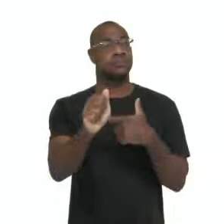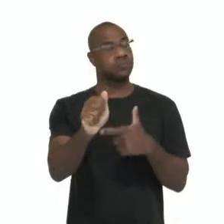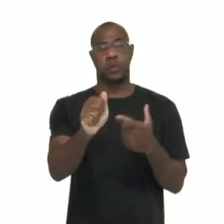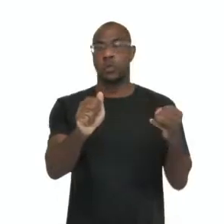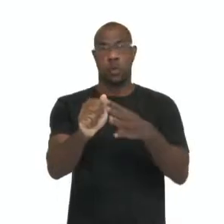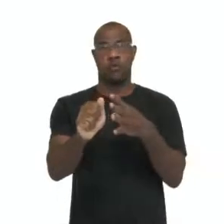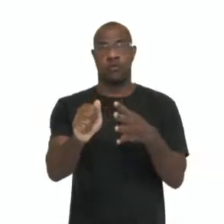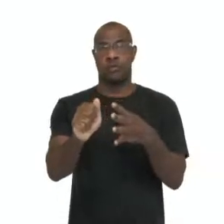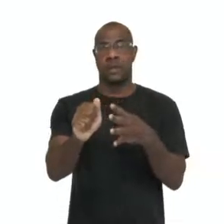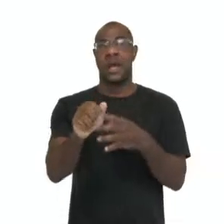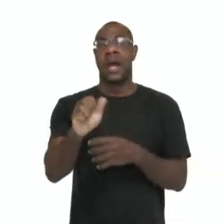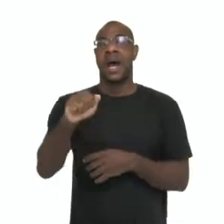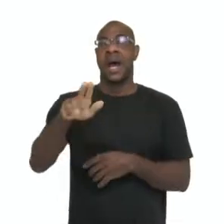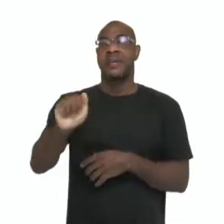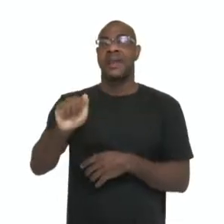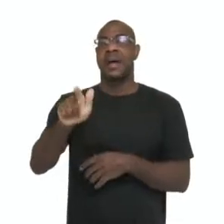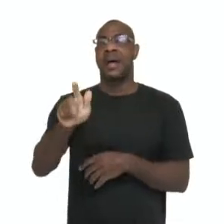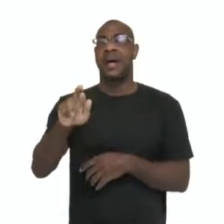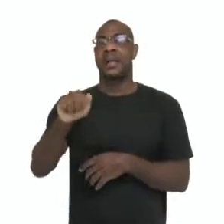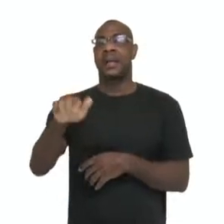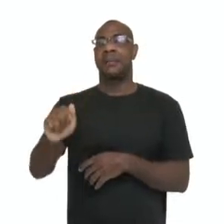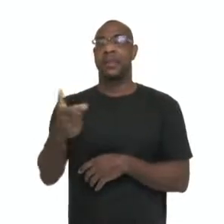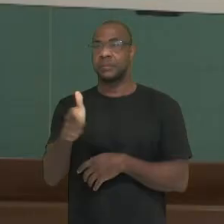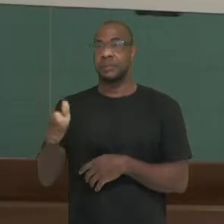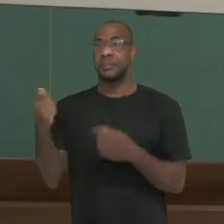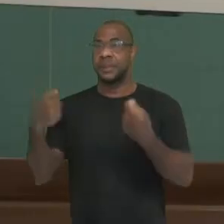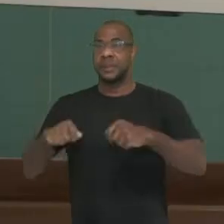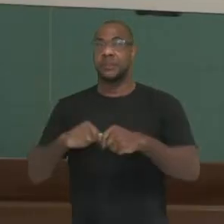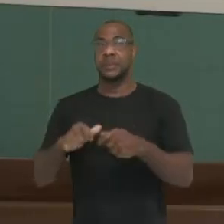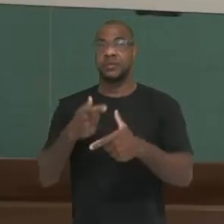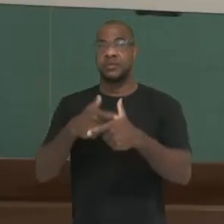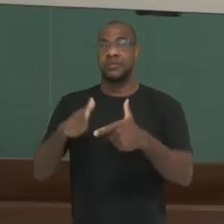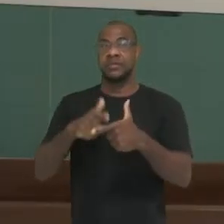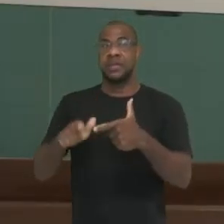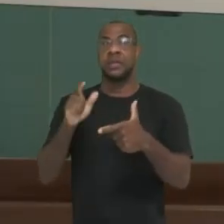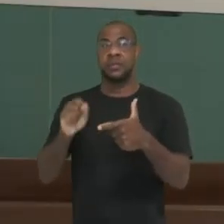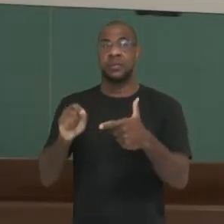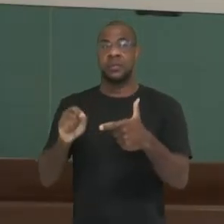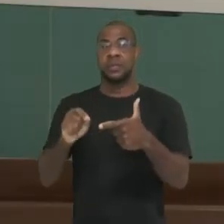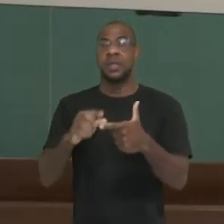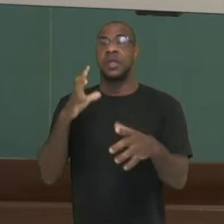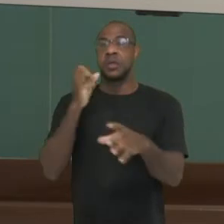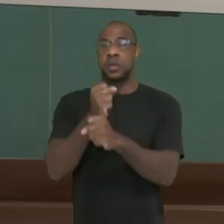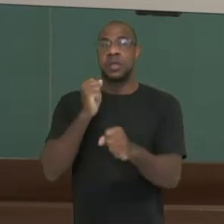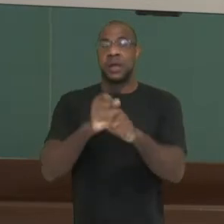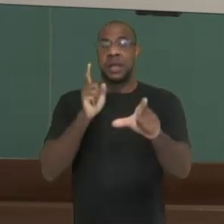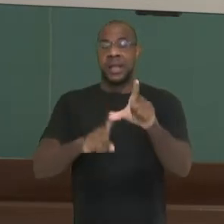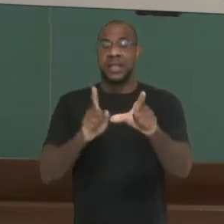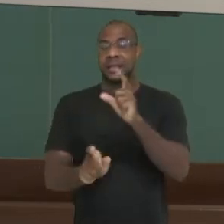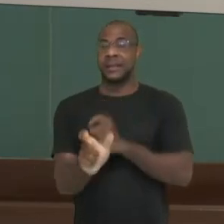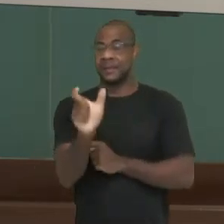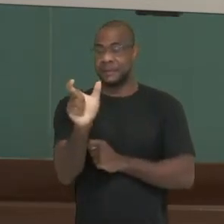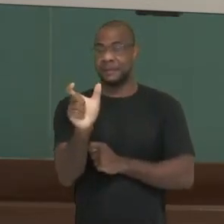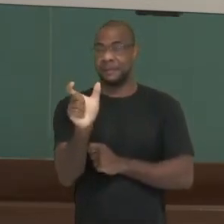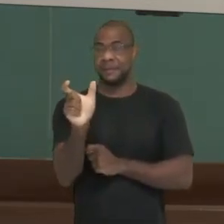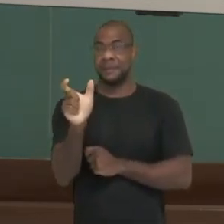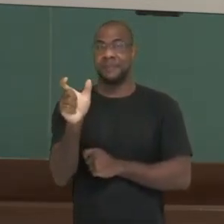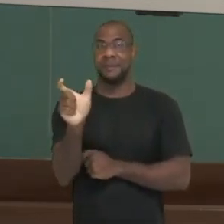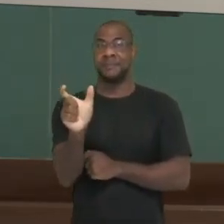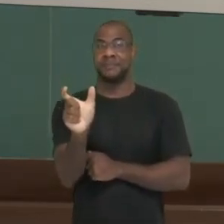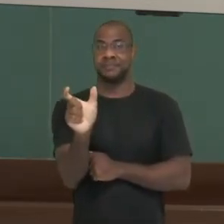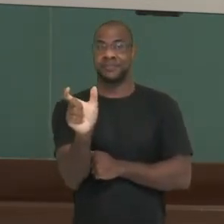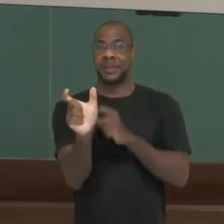anagrama. Então, precisamos dividir esse P de 10, que é o total de letras de matemática, por